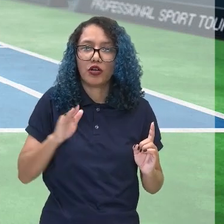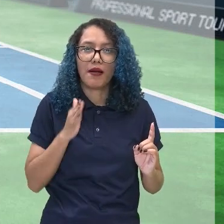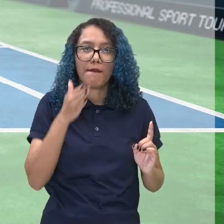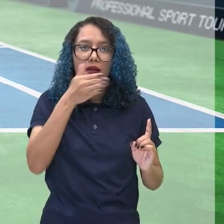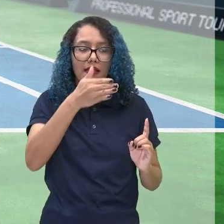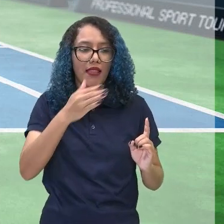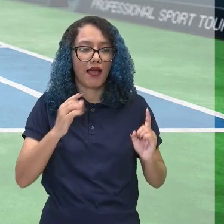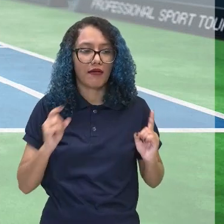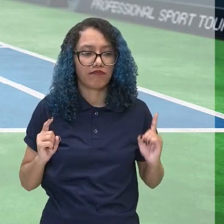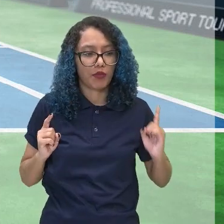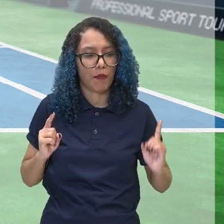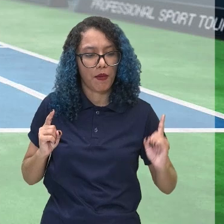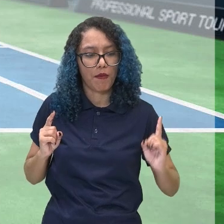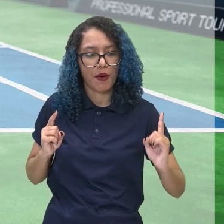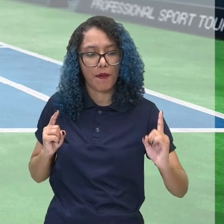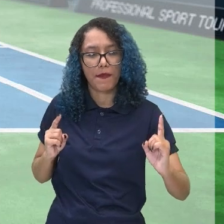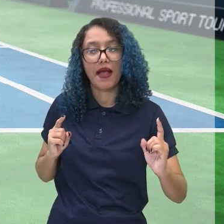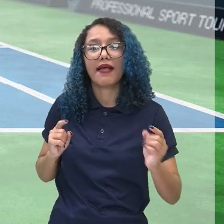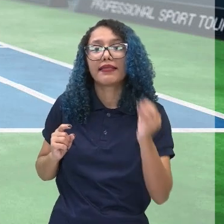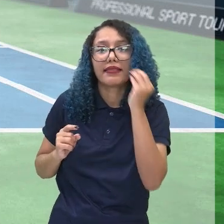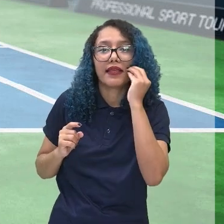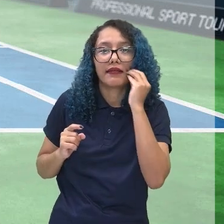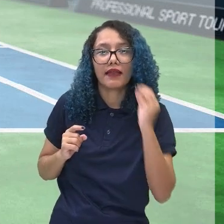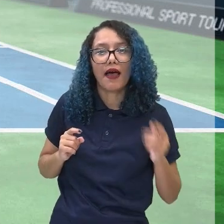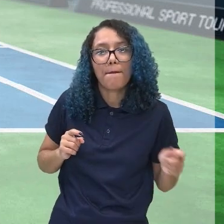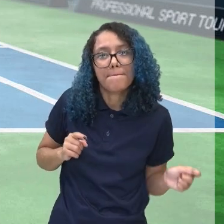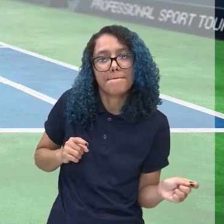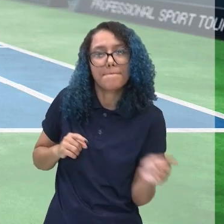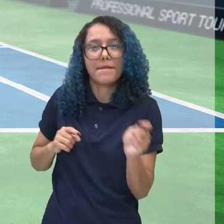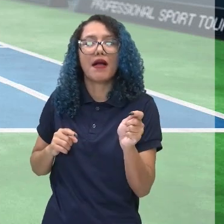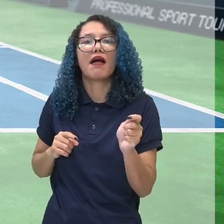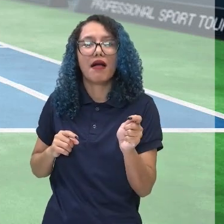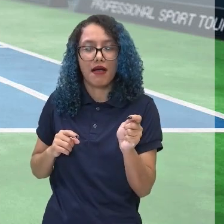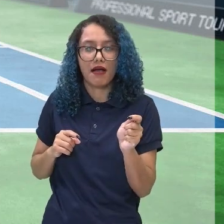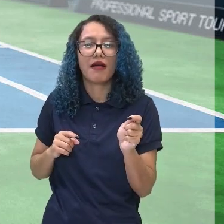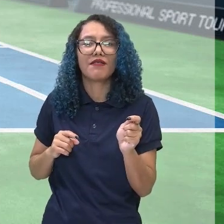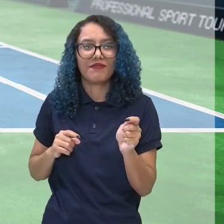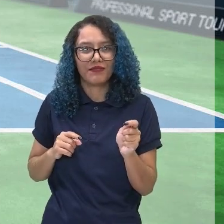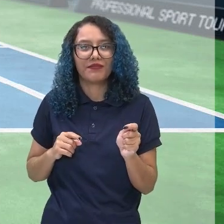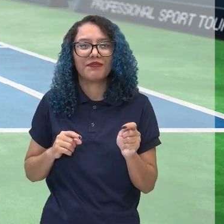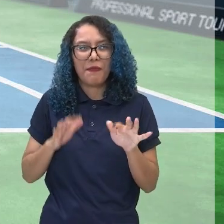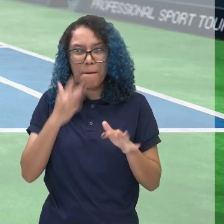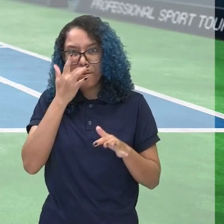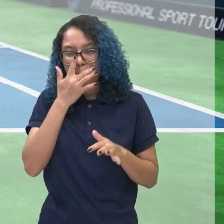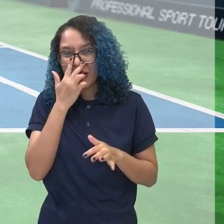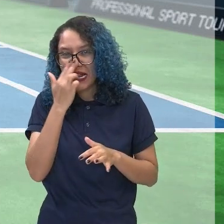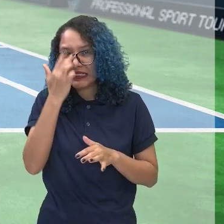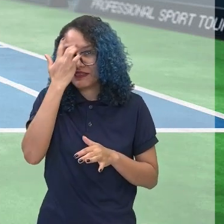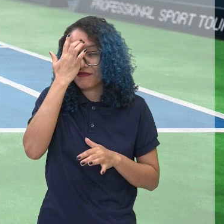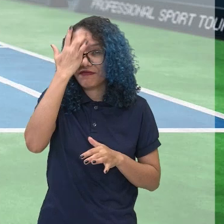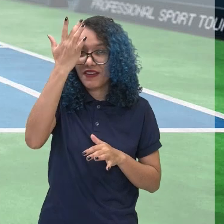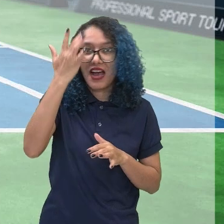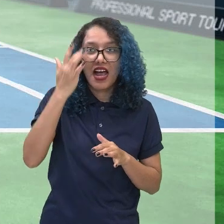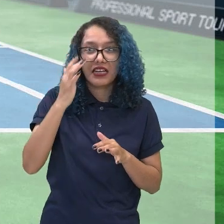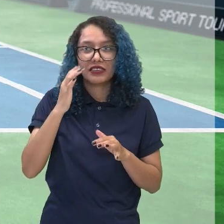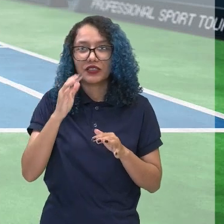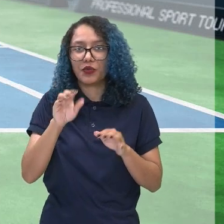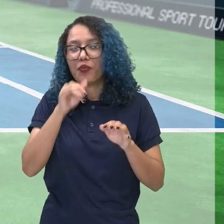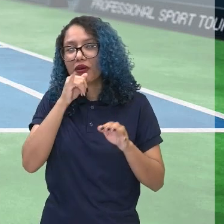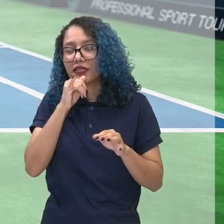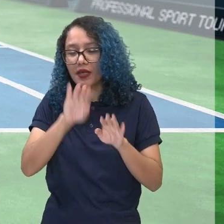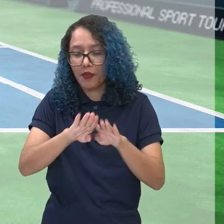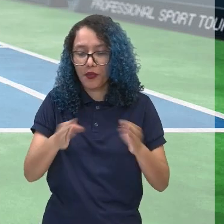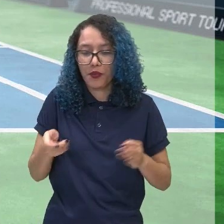lá para tentar pegar a bola. Então, é muito pique, como eu falei, pode parecer fácil e simples como um jogo de tênis de mesa, né, de